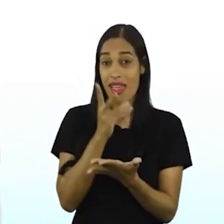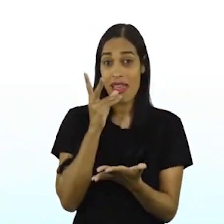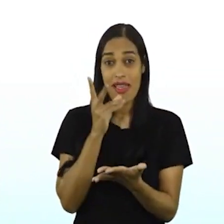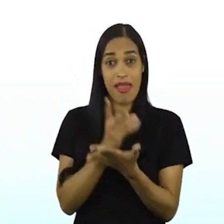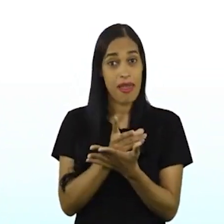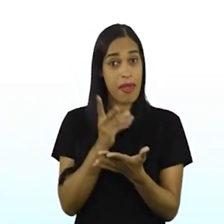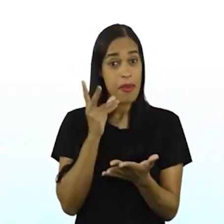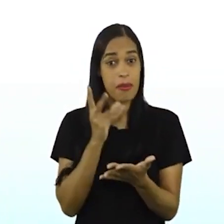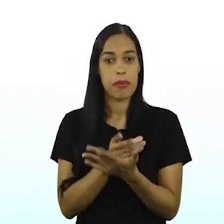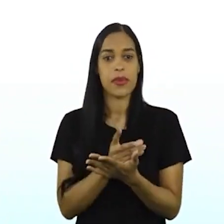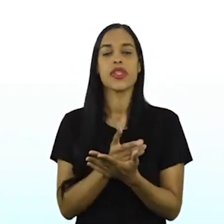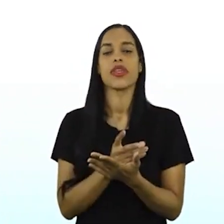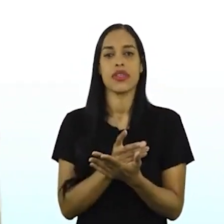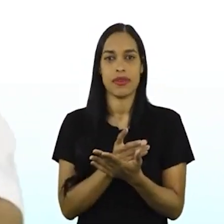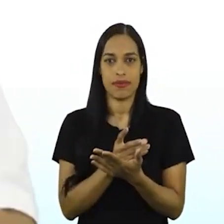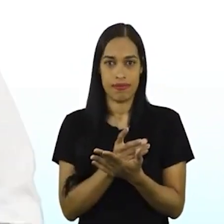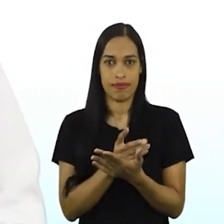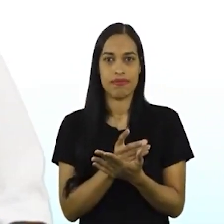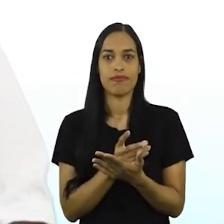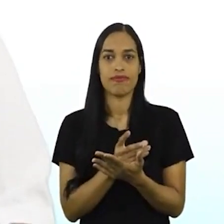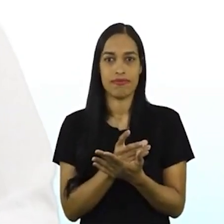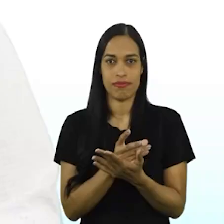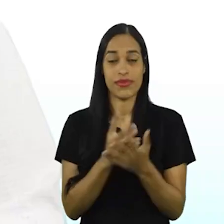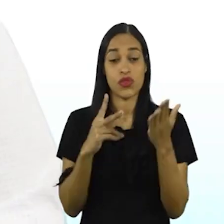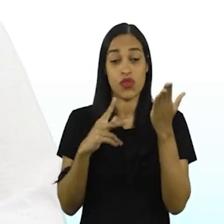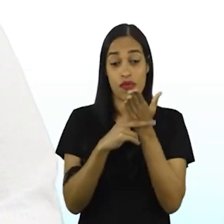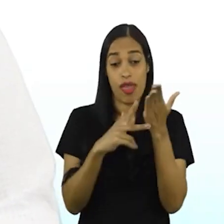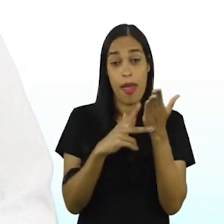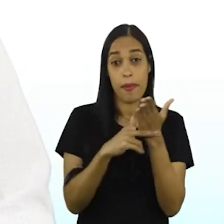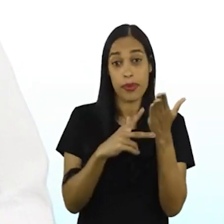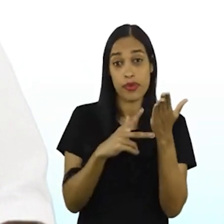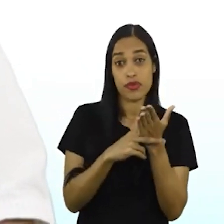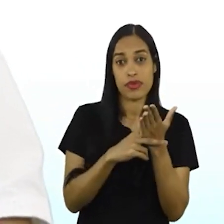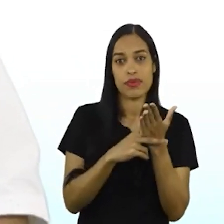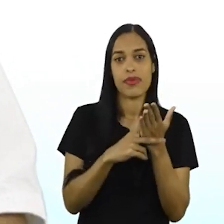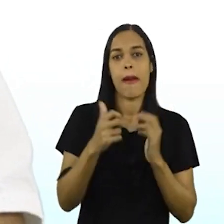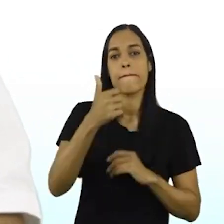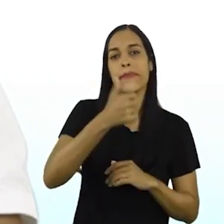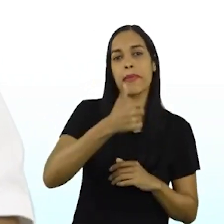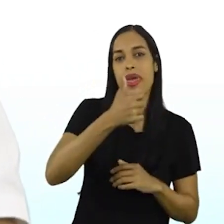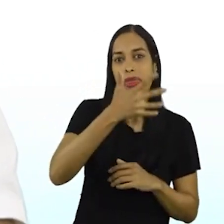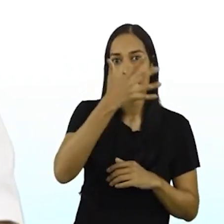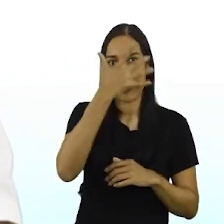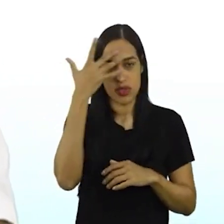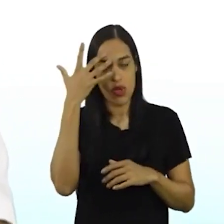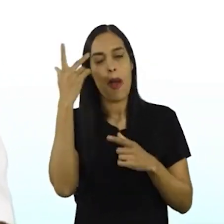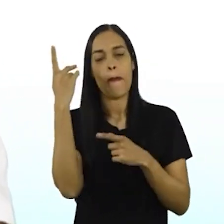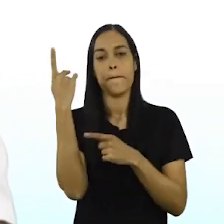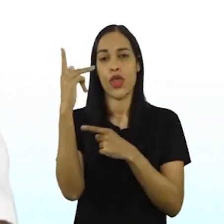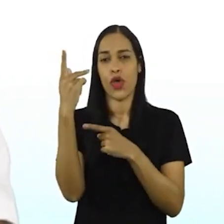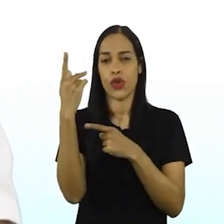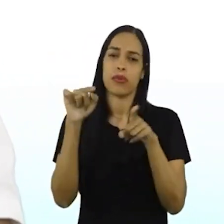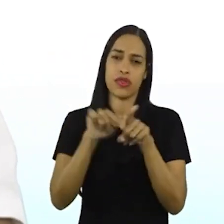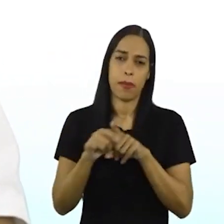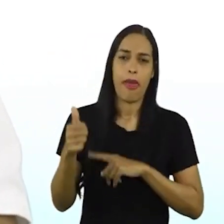marcado pela presença do eu lírico e dos verbos na primeira pessoa, como pronomes também em primeira pessoa.